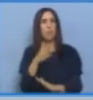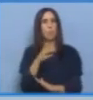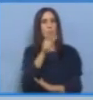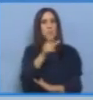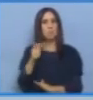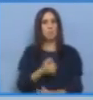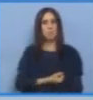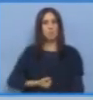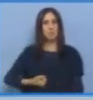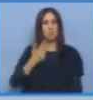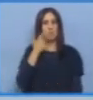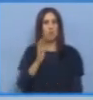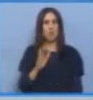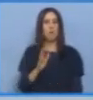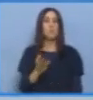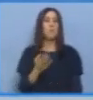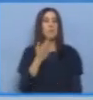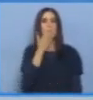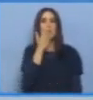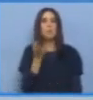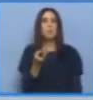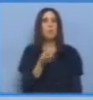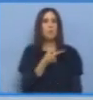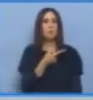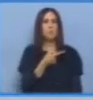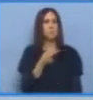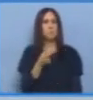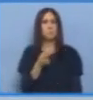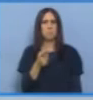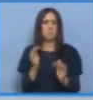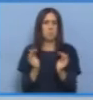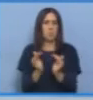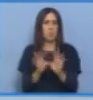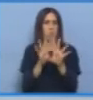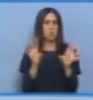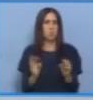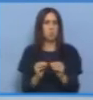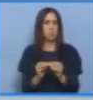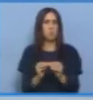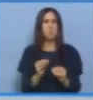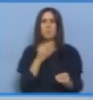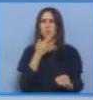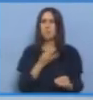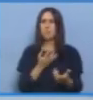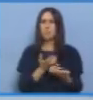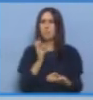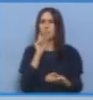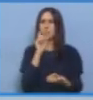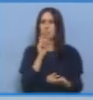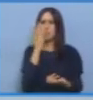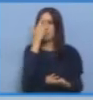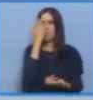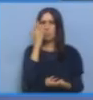desempregadas. Claro que são números minoritários no meio do conjunto todo. Em todo caso, acredito significativos estes